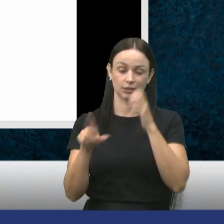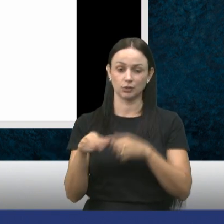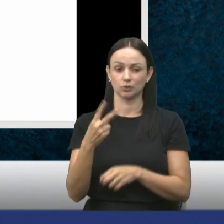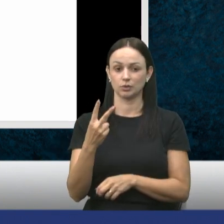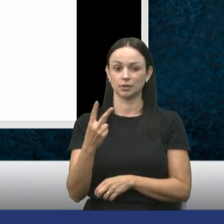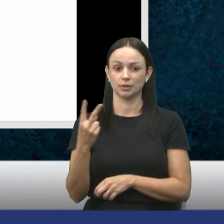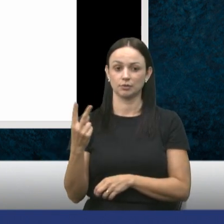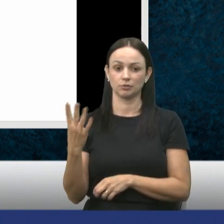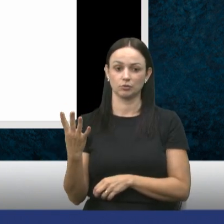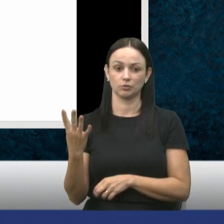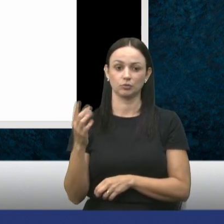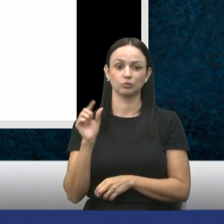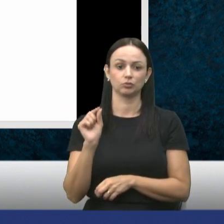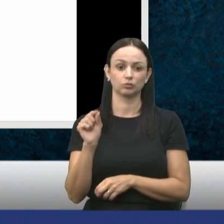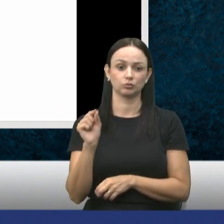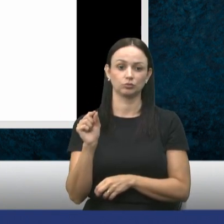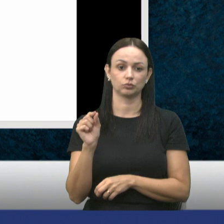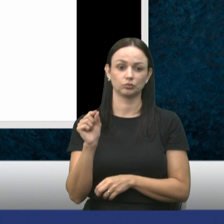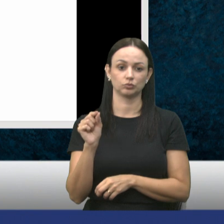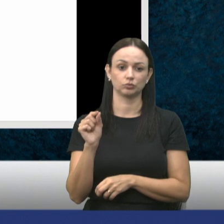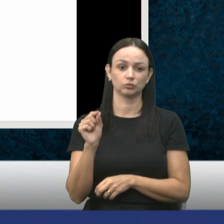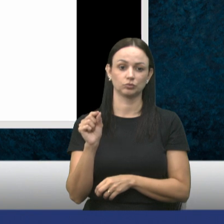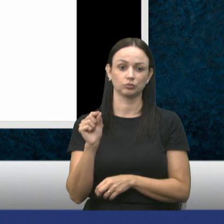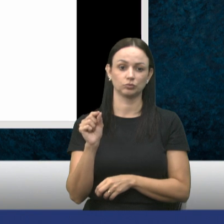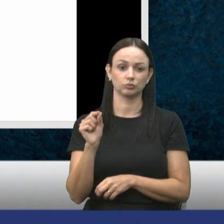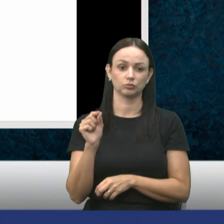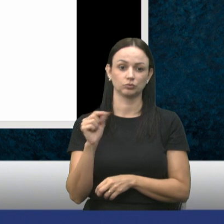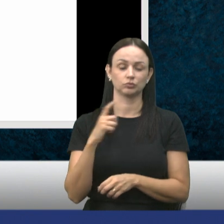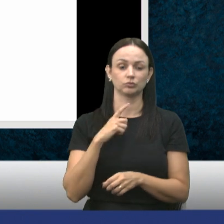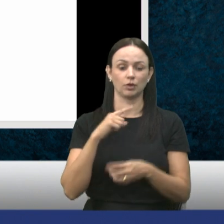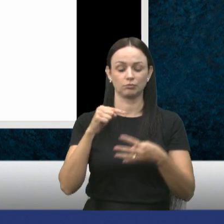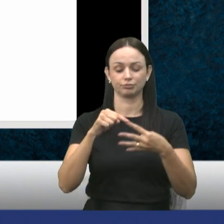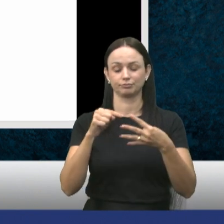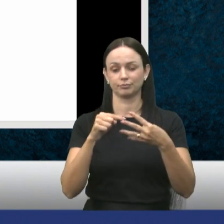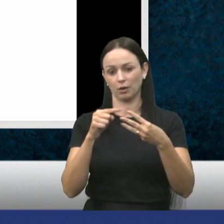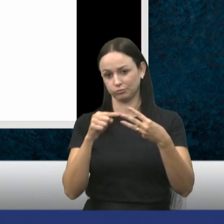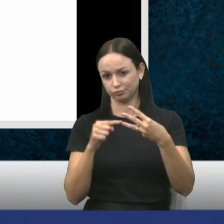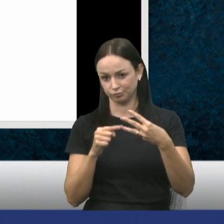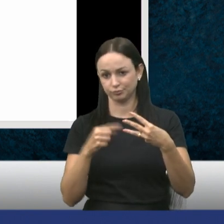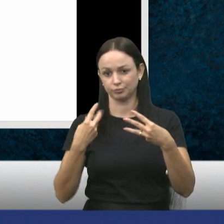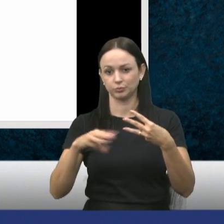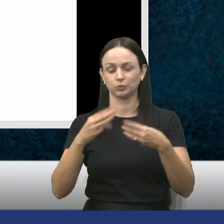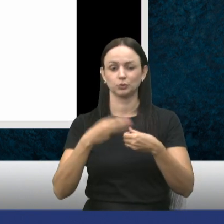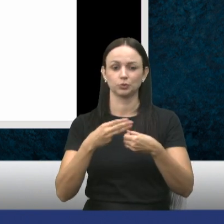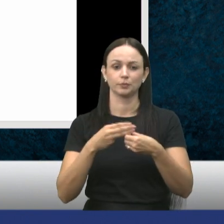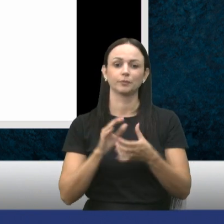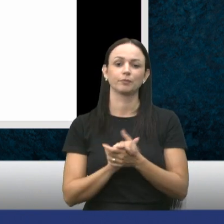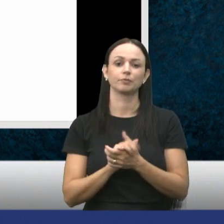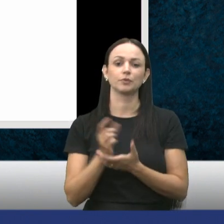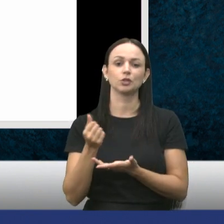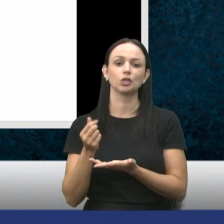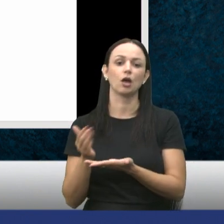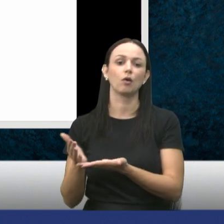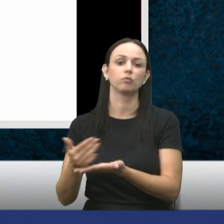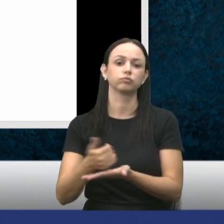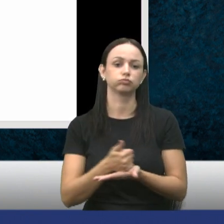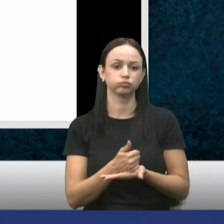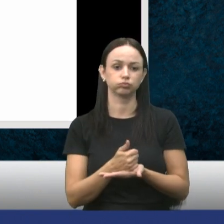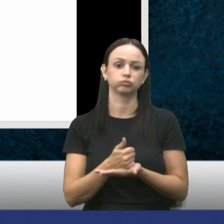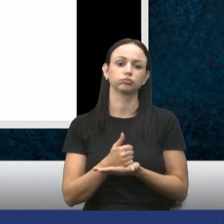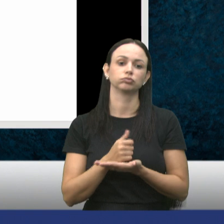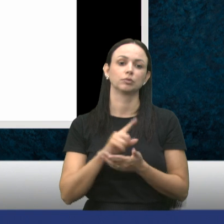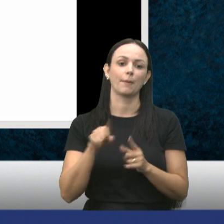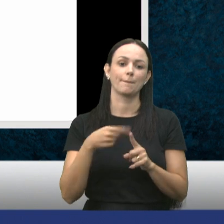58.383.224, né, referente aos 3 entes municipais, e a receita cobre a mais